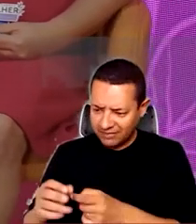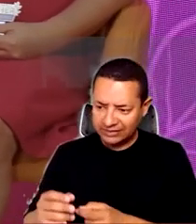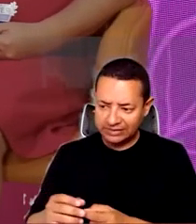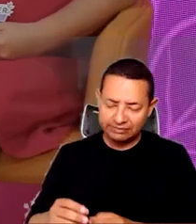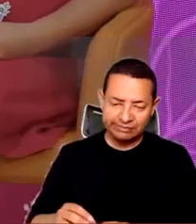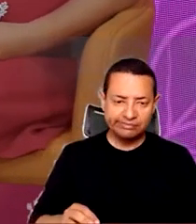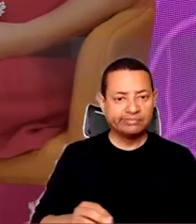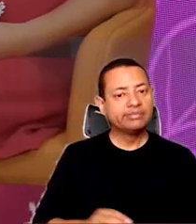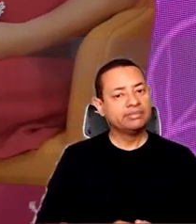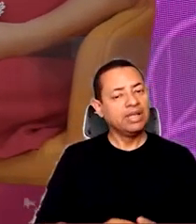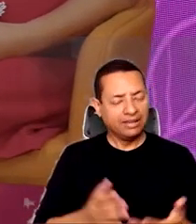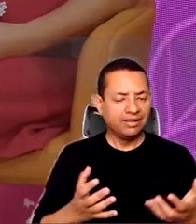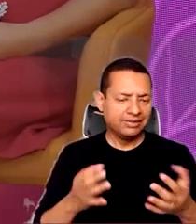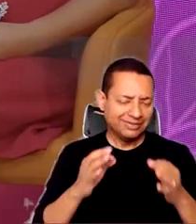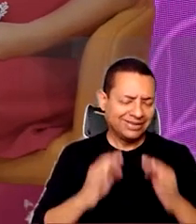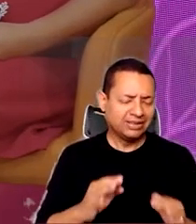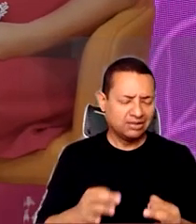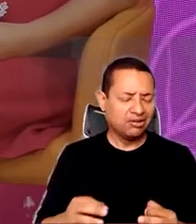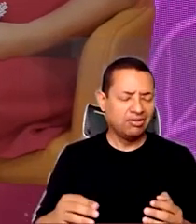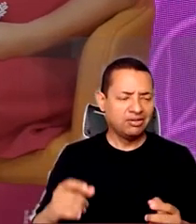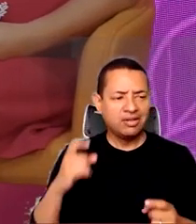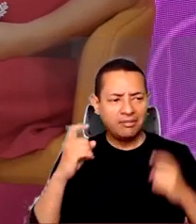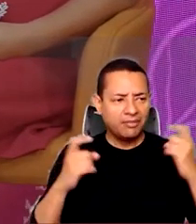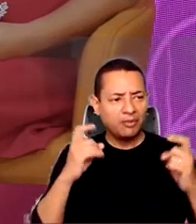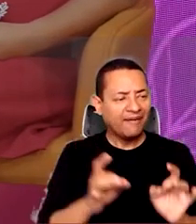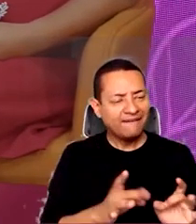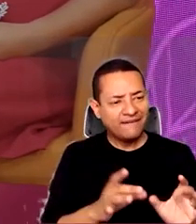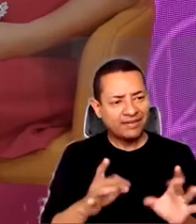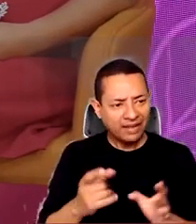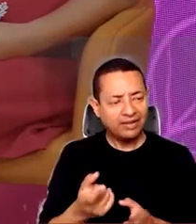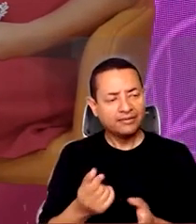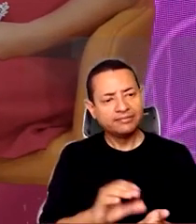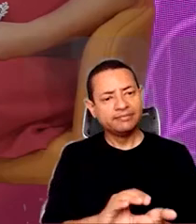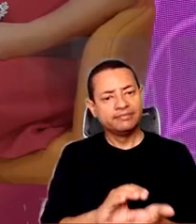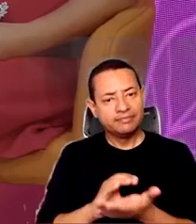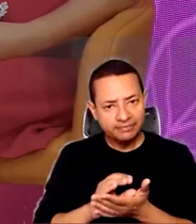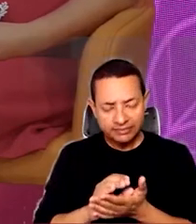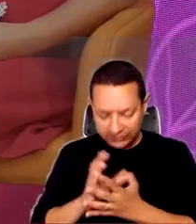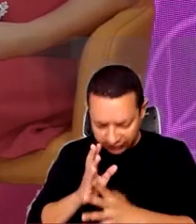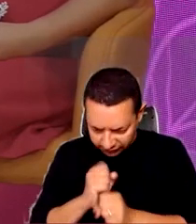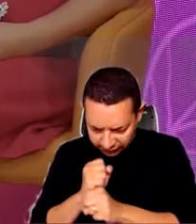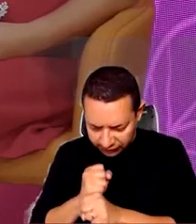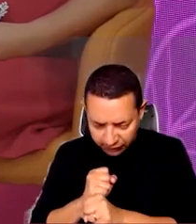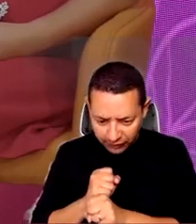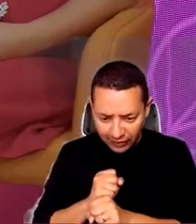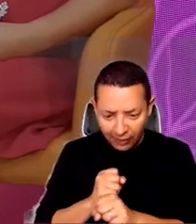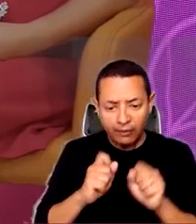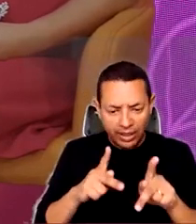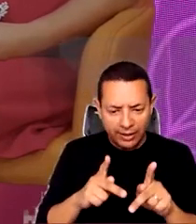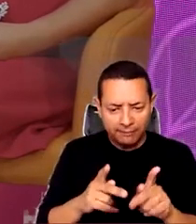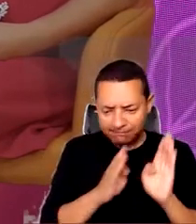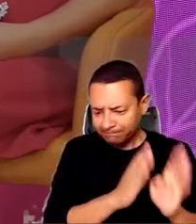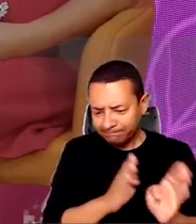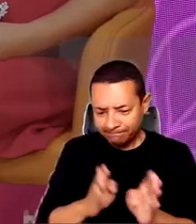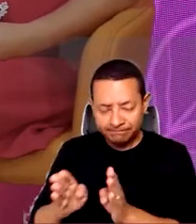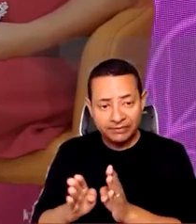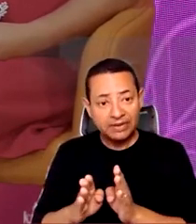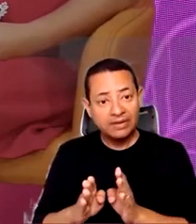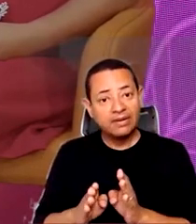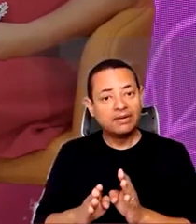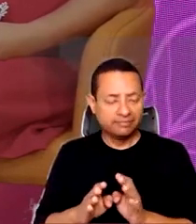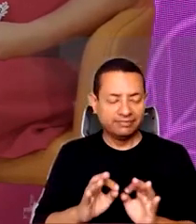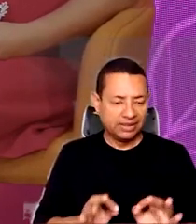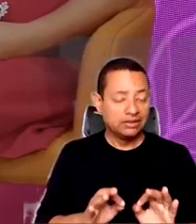dizer o seguinte é claro que a gente se preocupa com venda a gente se preocupa com receita A gente fechar as contas é óbvio que é isso